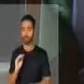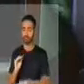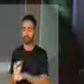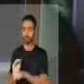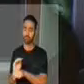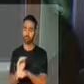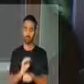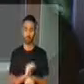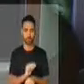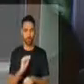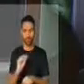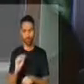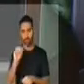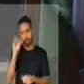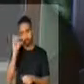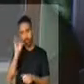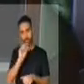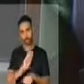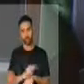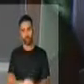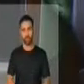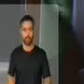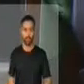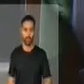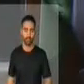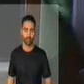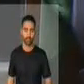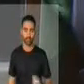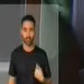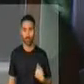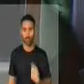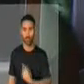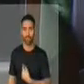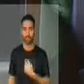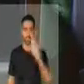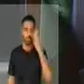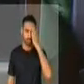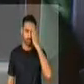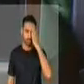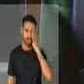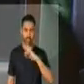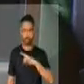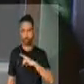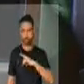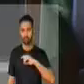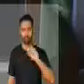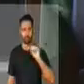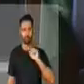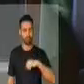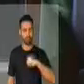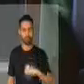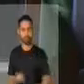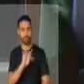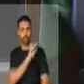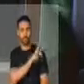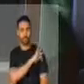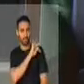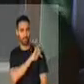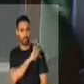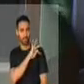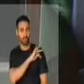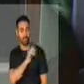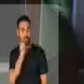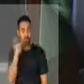mais da prevenção. Nós sabemos que existem muitas técnicas